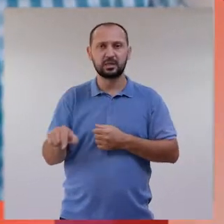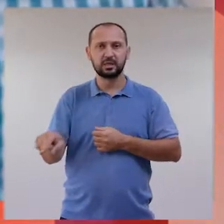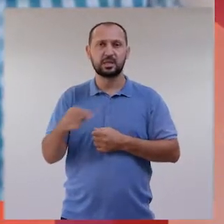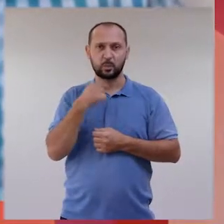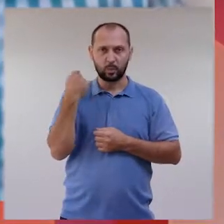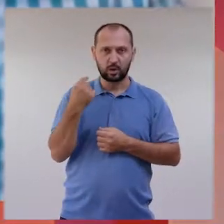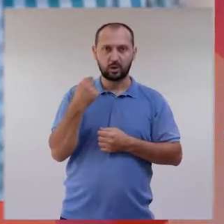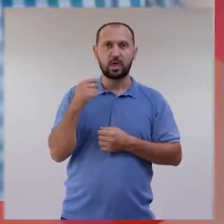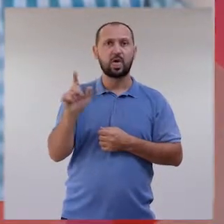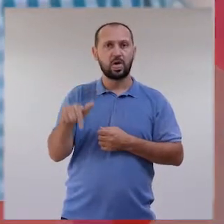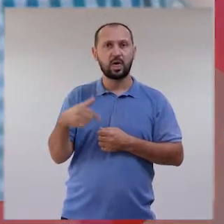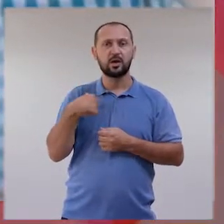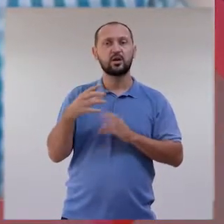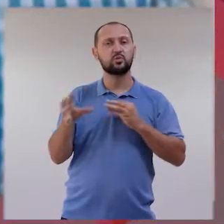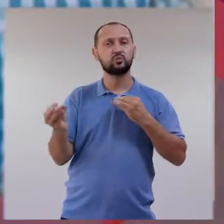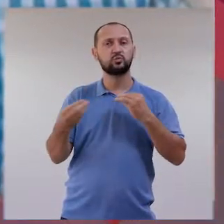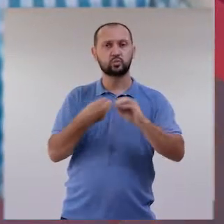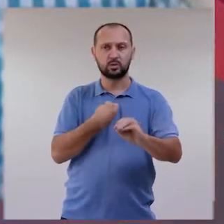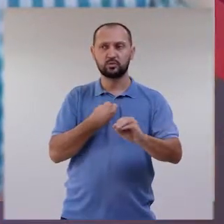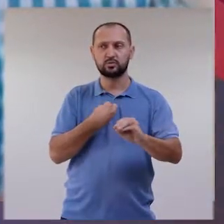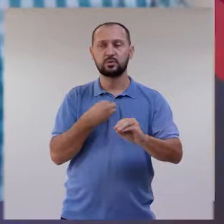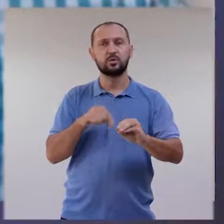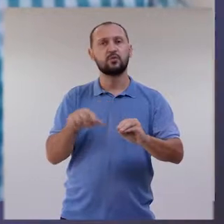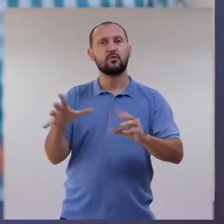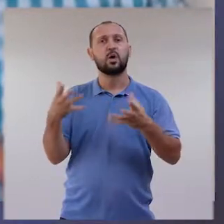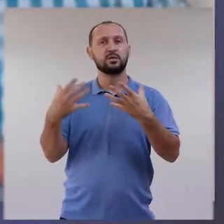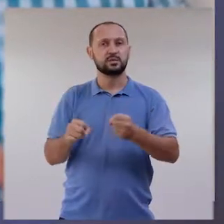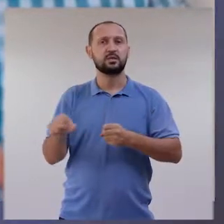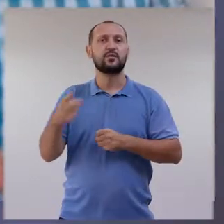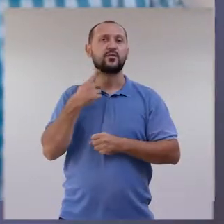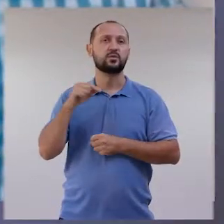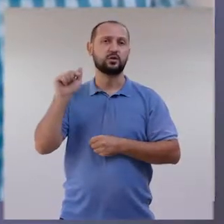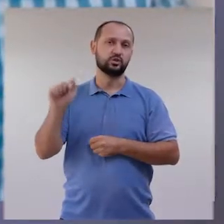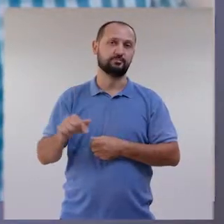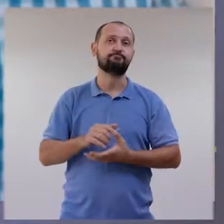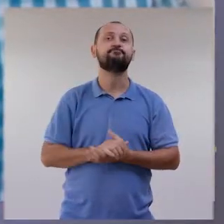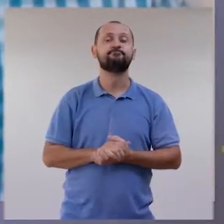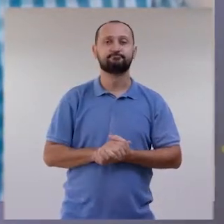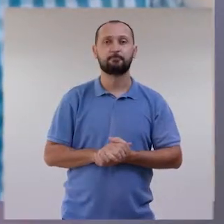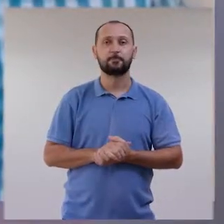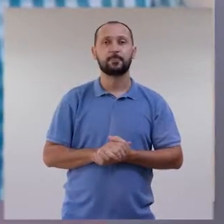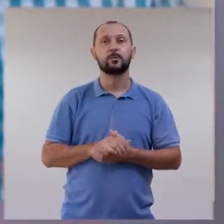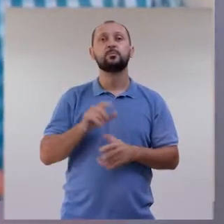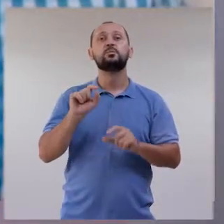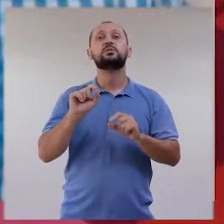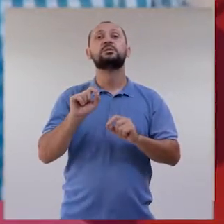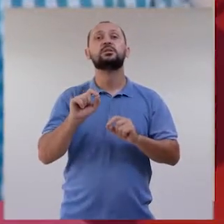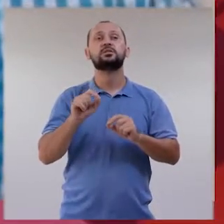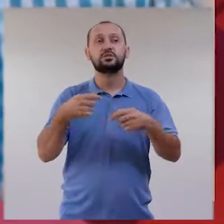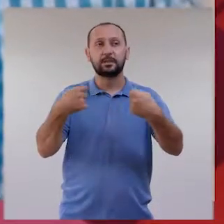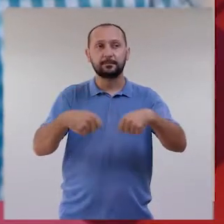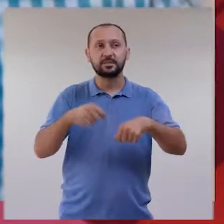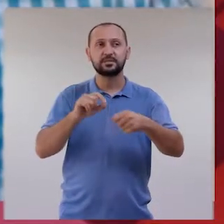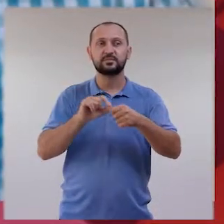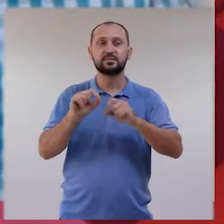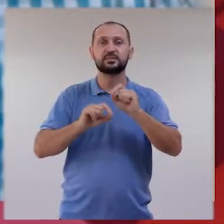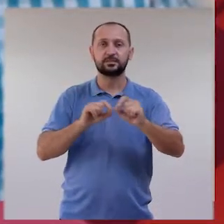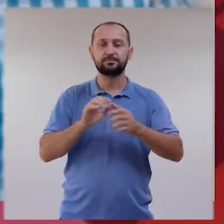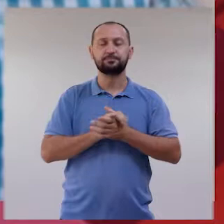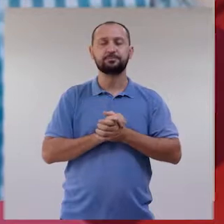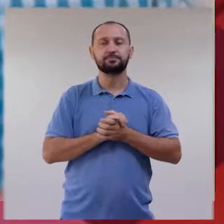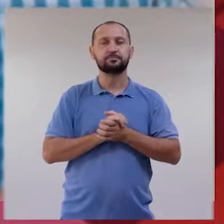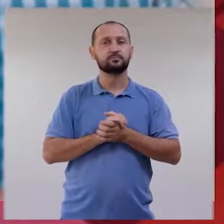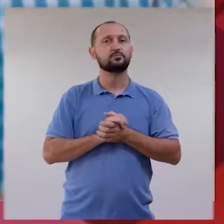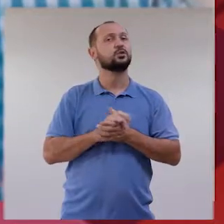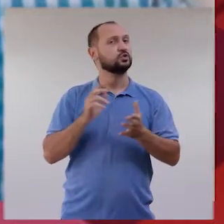quem for que morreu, era doador. Então, eu vou fazer a última vontade da pessoa. Então, o que a gente precisa